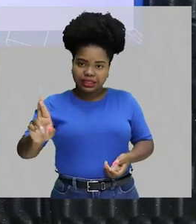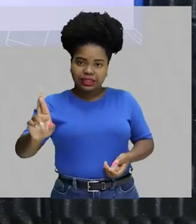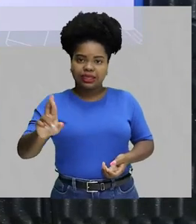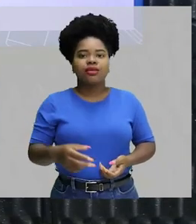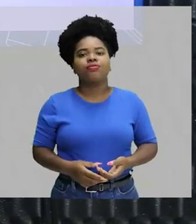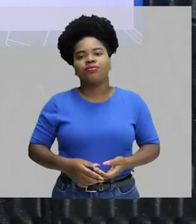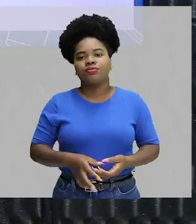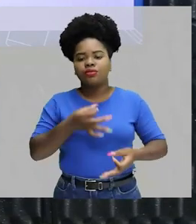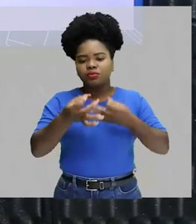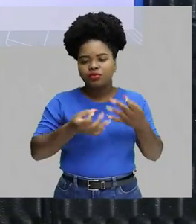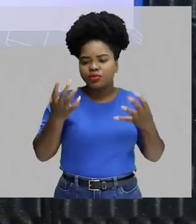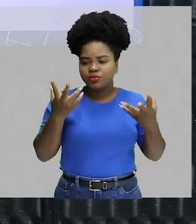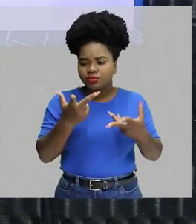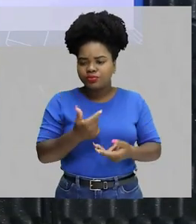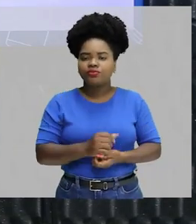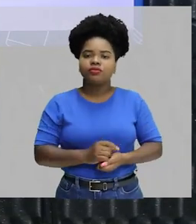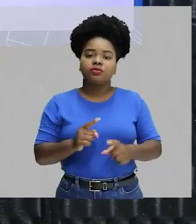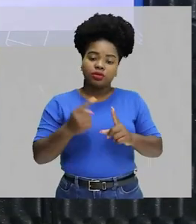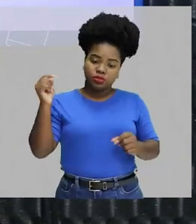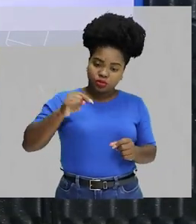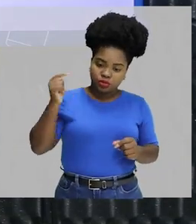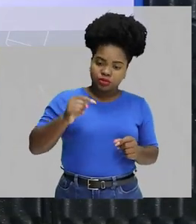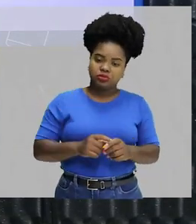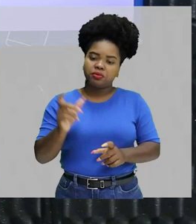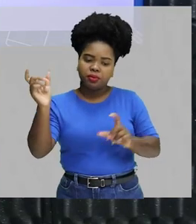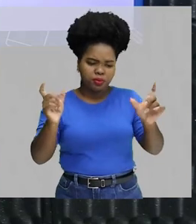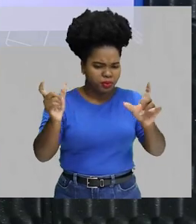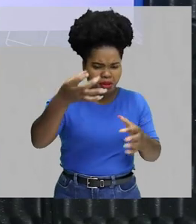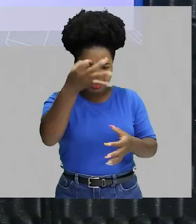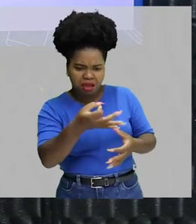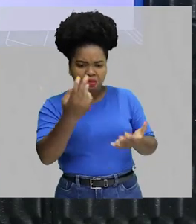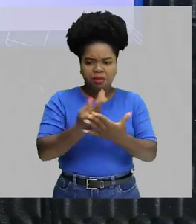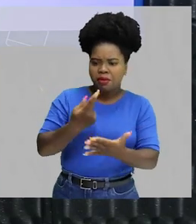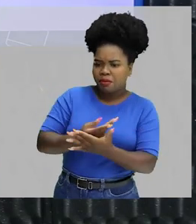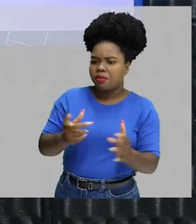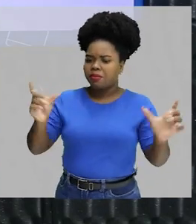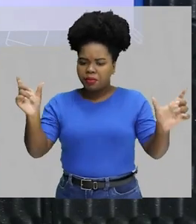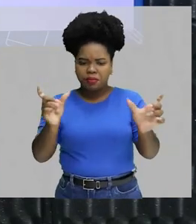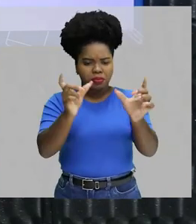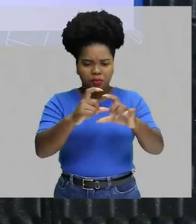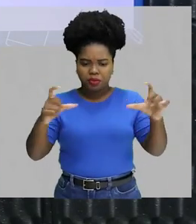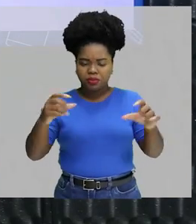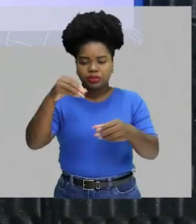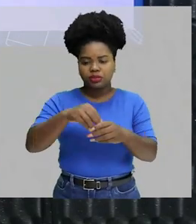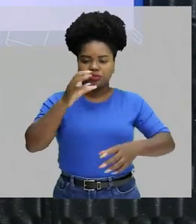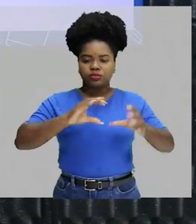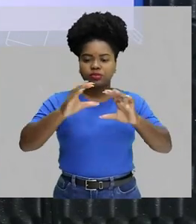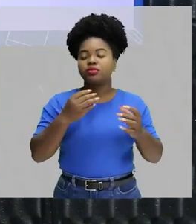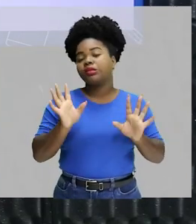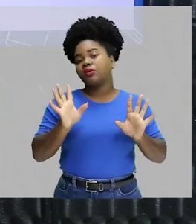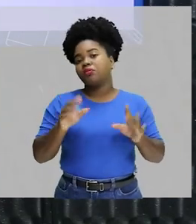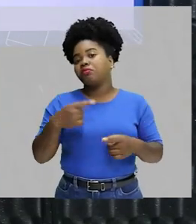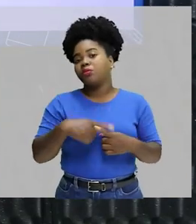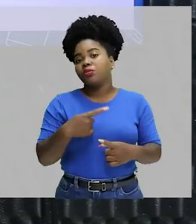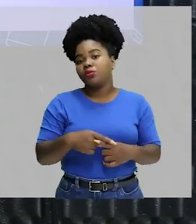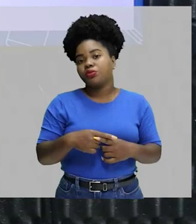tudo mas eu não estou aqui para falar da construção do Raul Seixas dentro desta canção até porque os artistas né